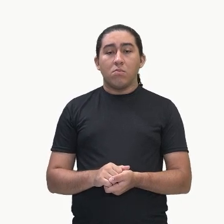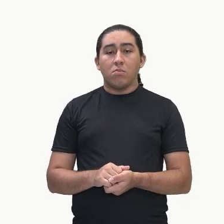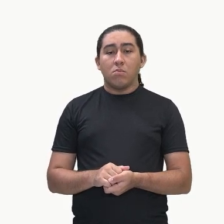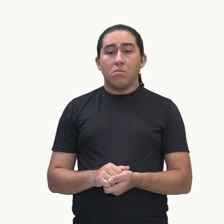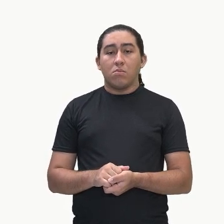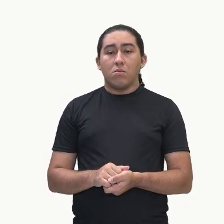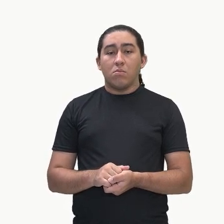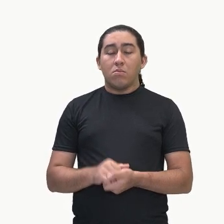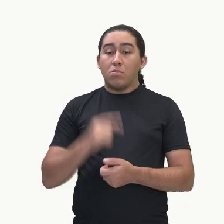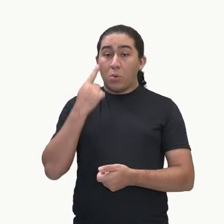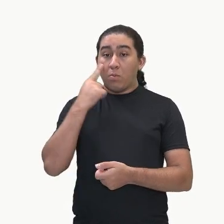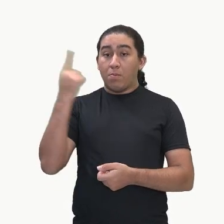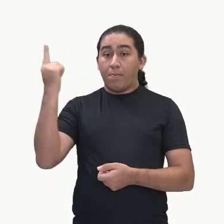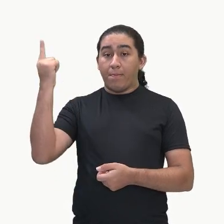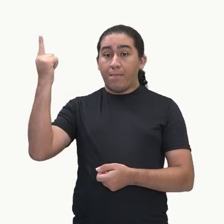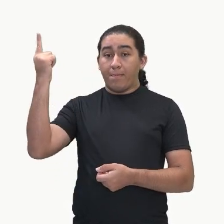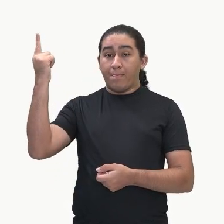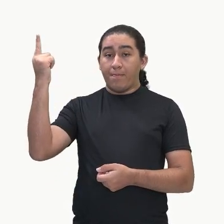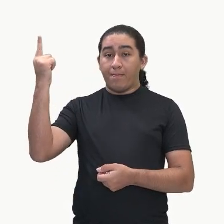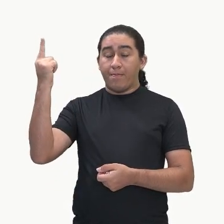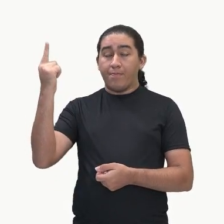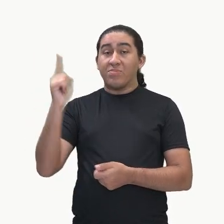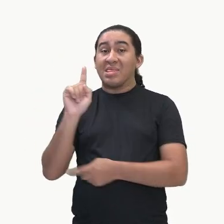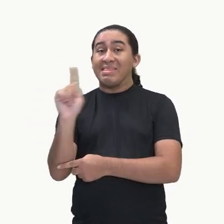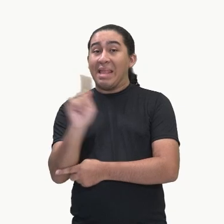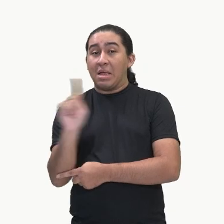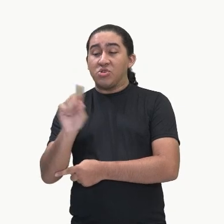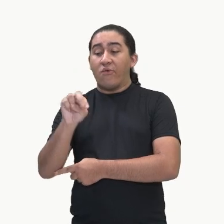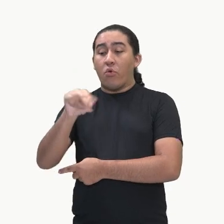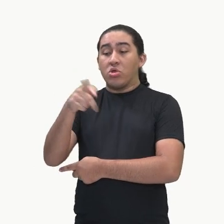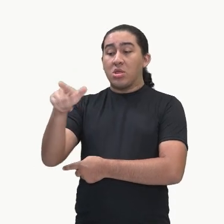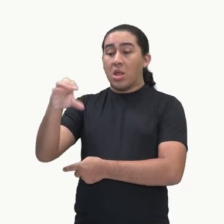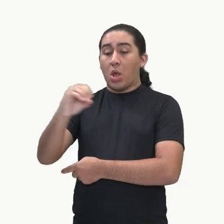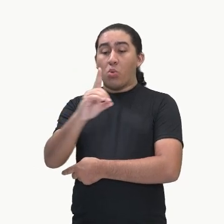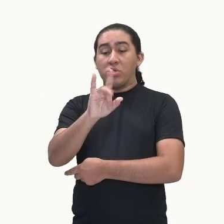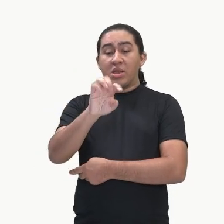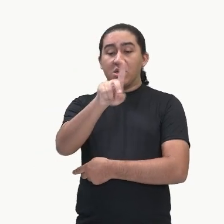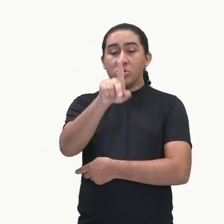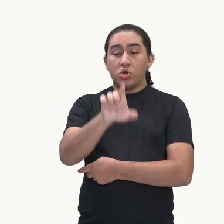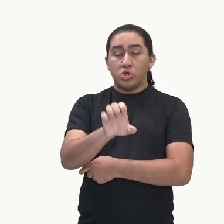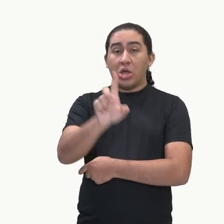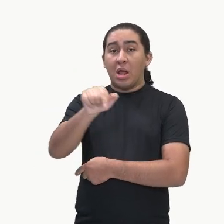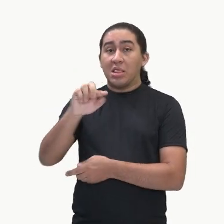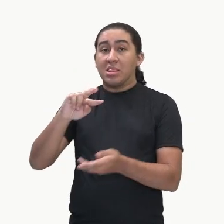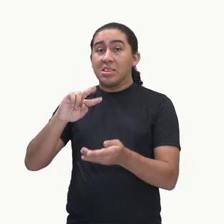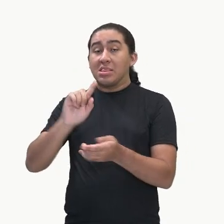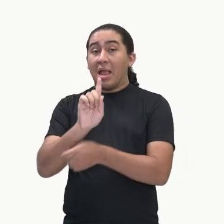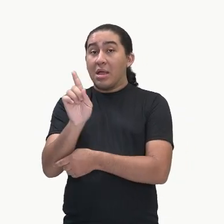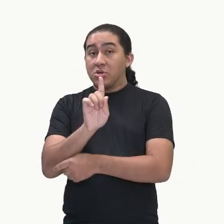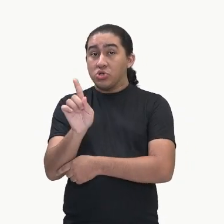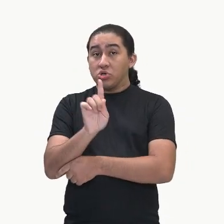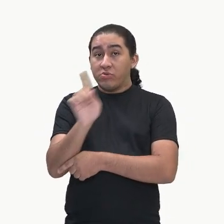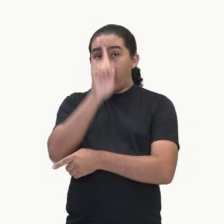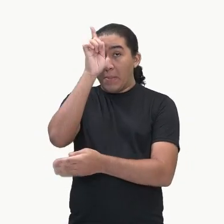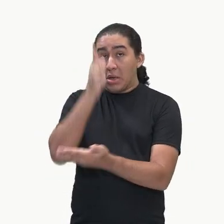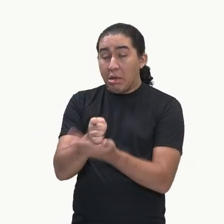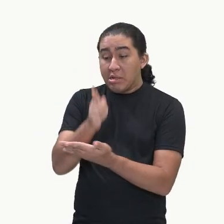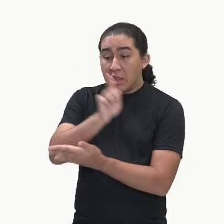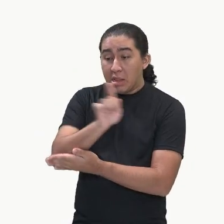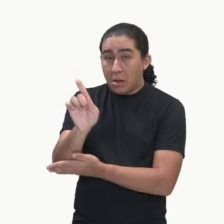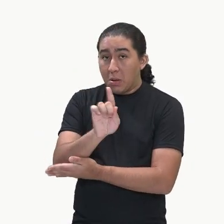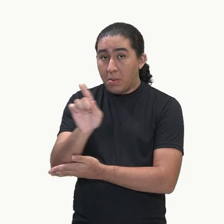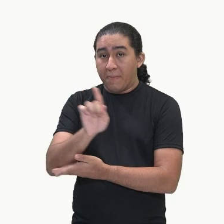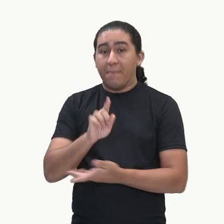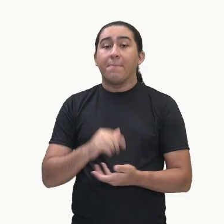Olha, o negativo, né? Vá colocando aqui, não temos. Vá, né?